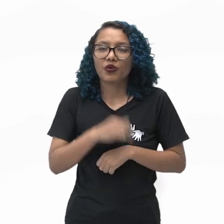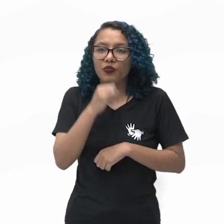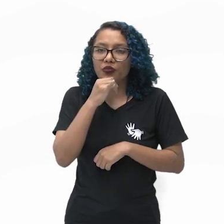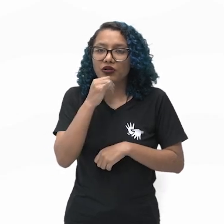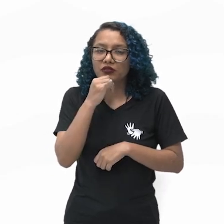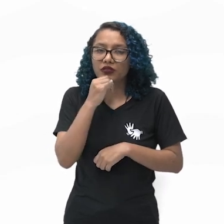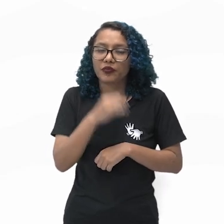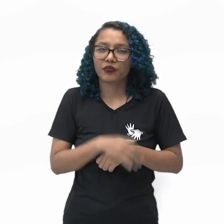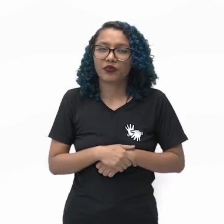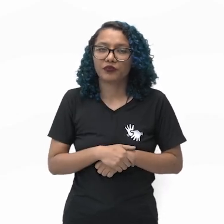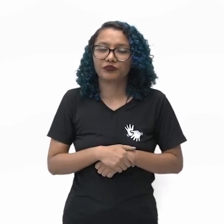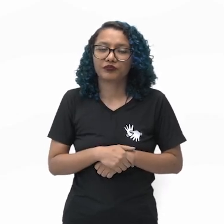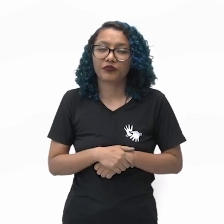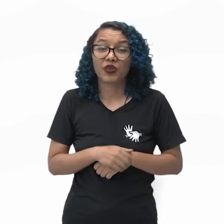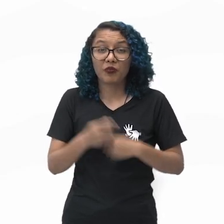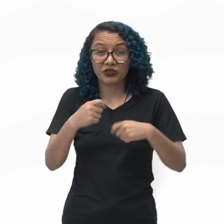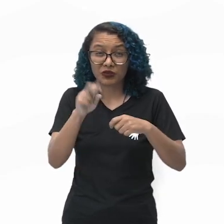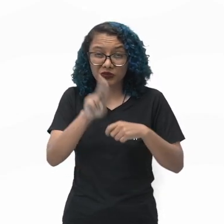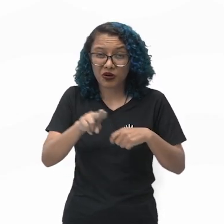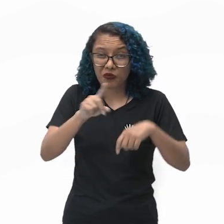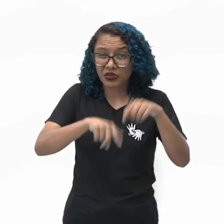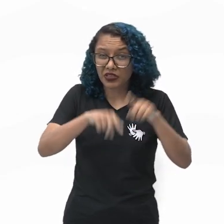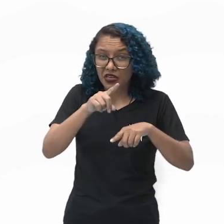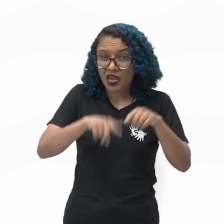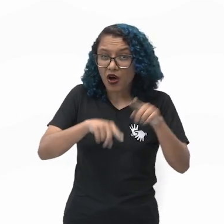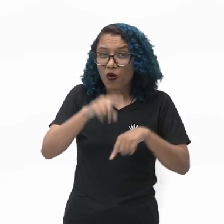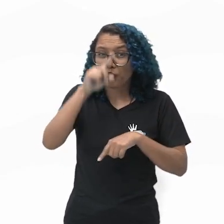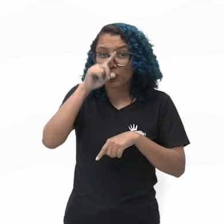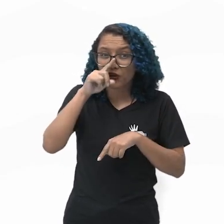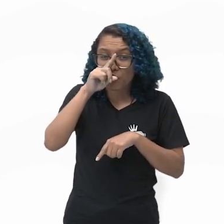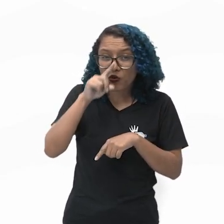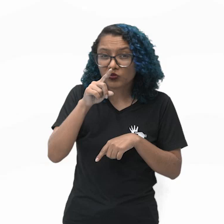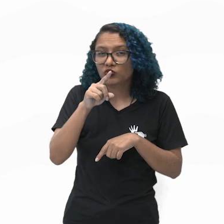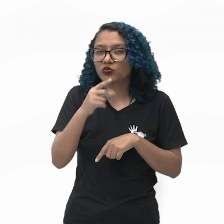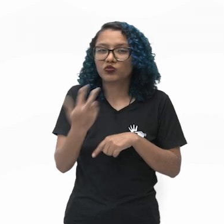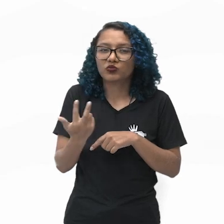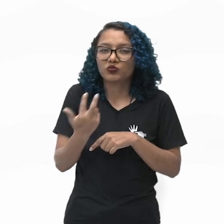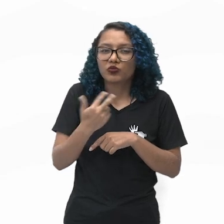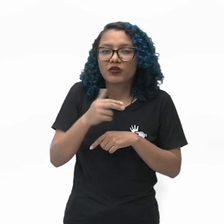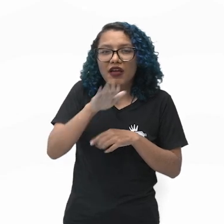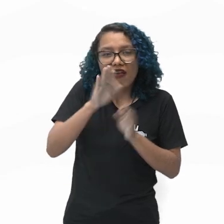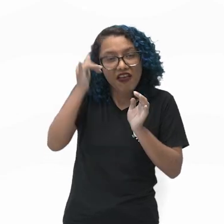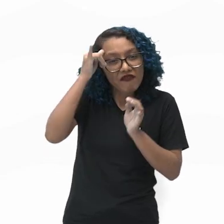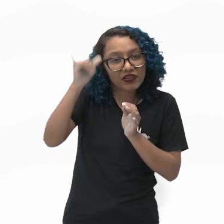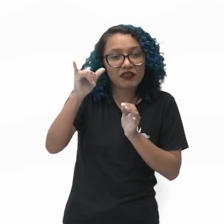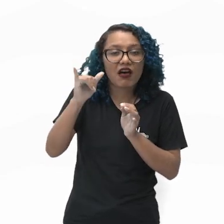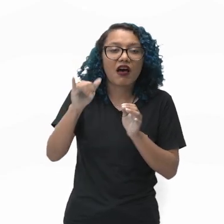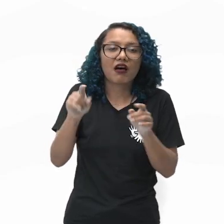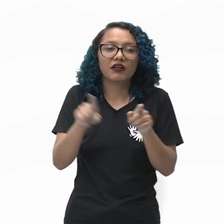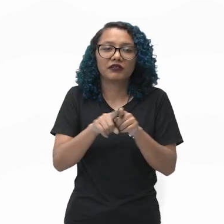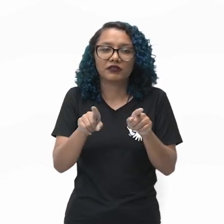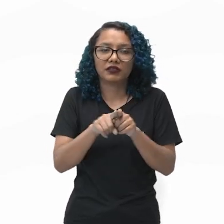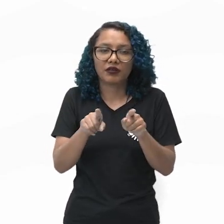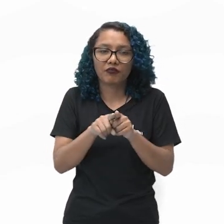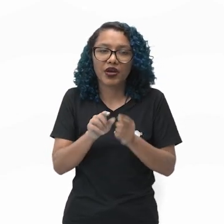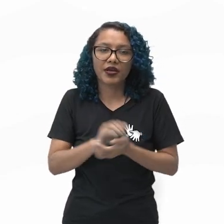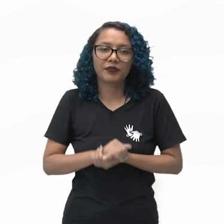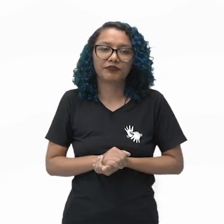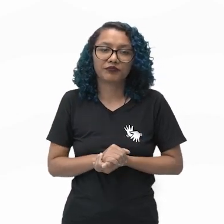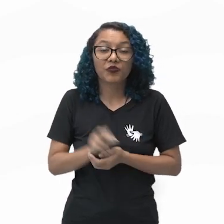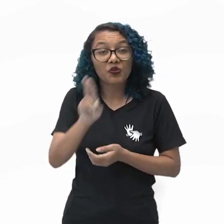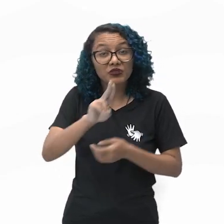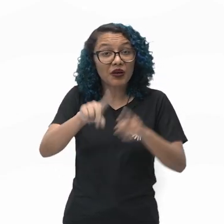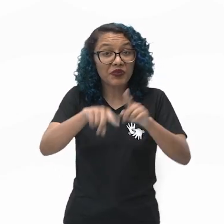venham a causar mal. Nós temos aí o desenho de produtos, né, seguros, então